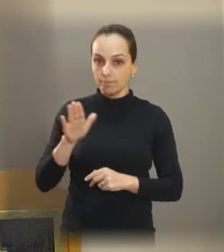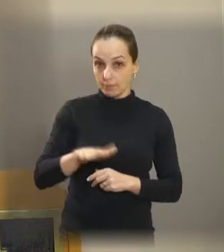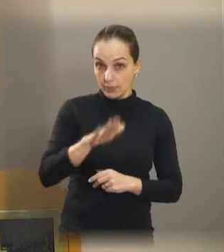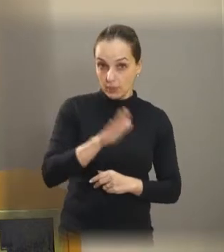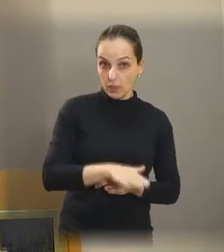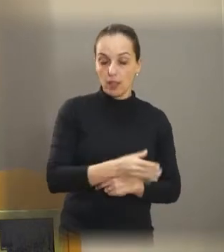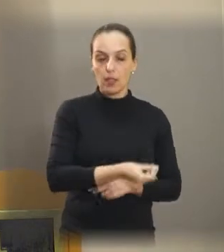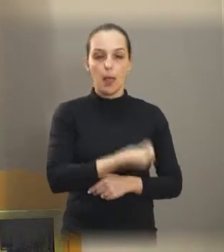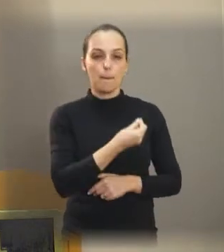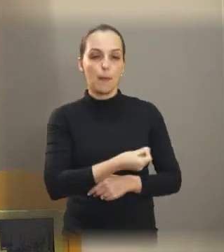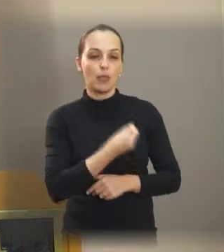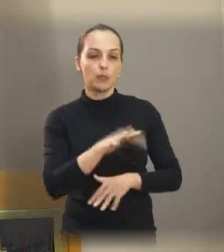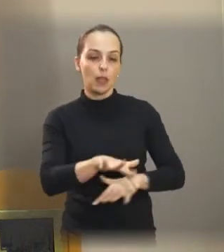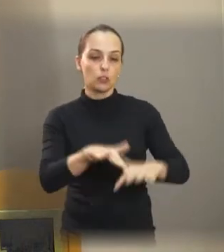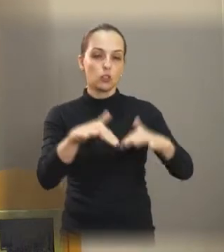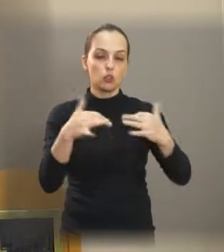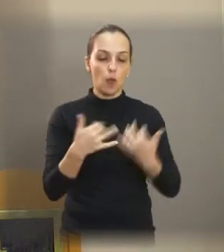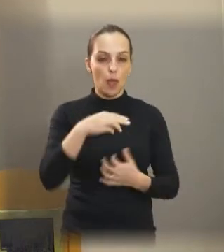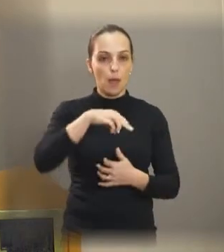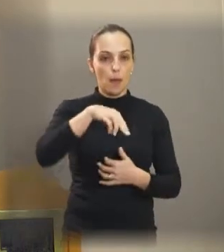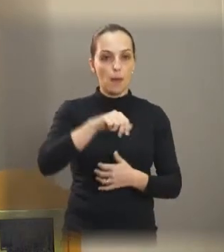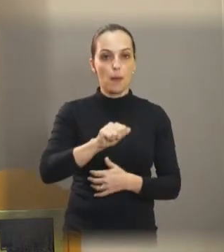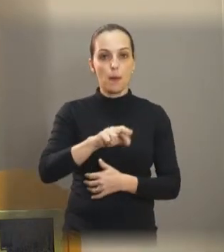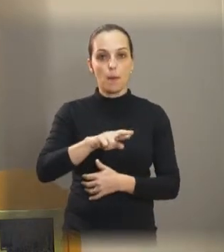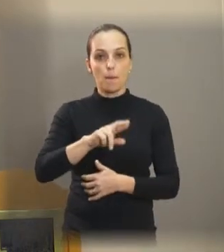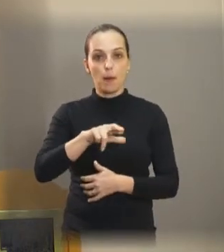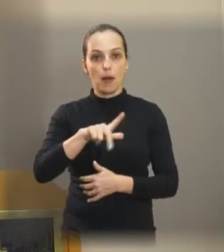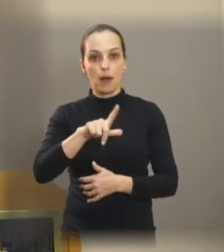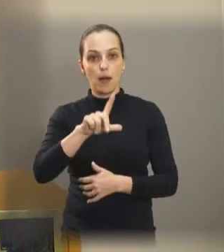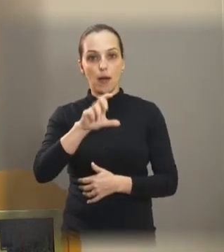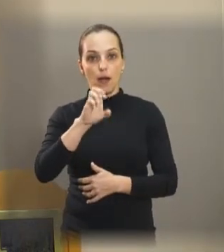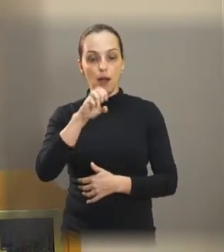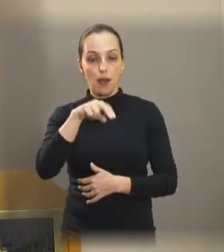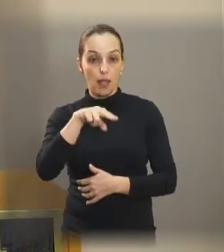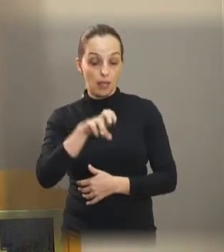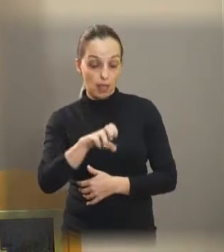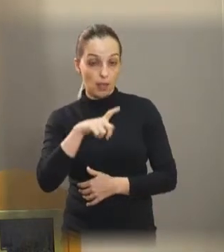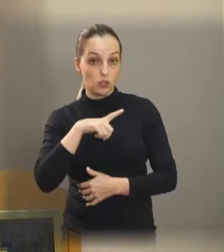que faz parte da diretoria, e nós estivemos também